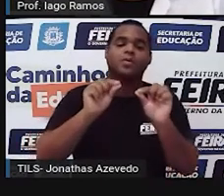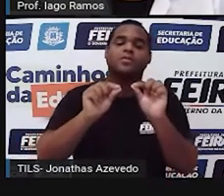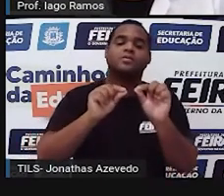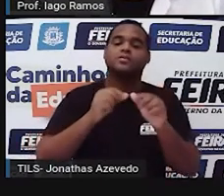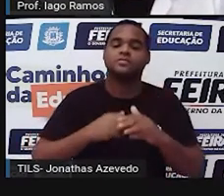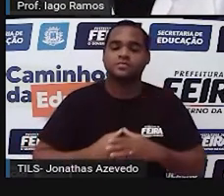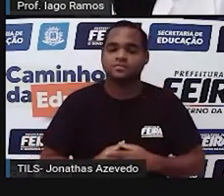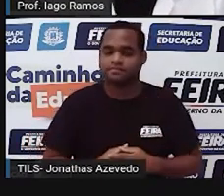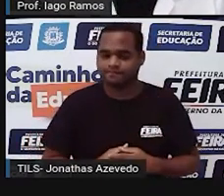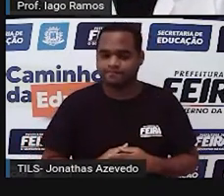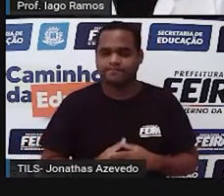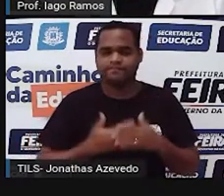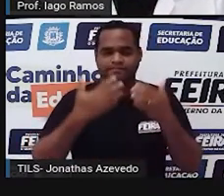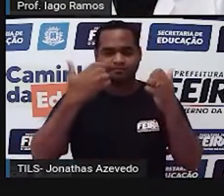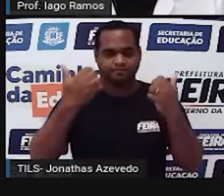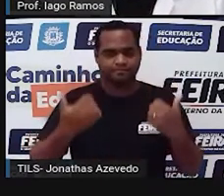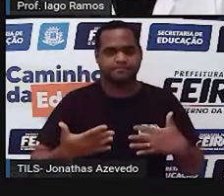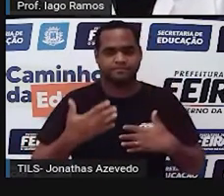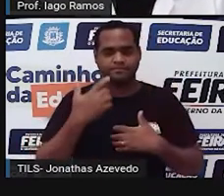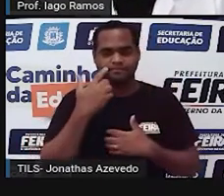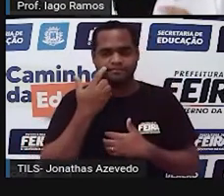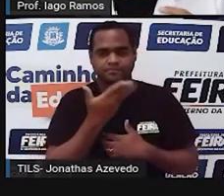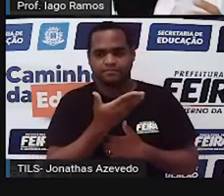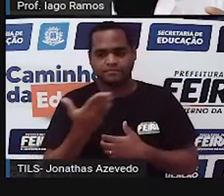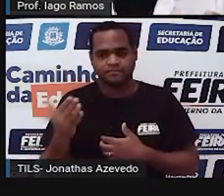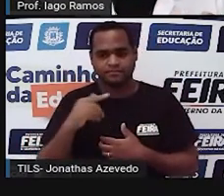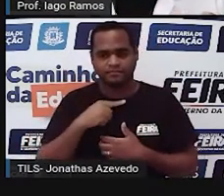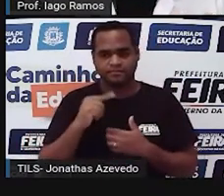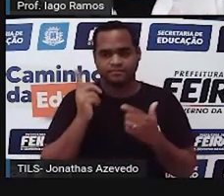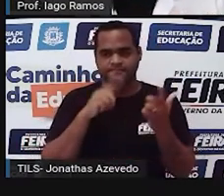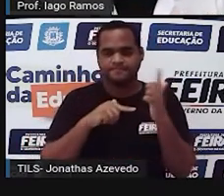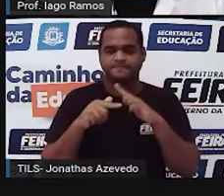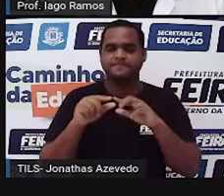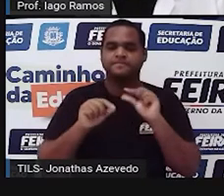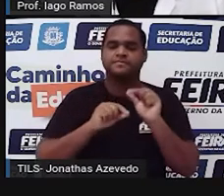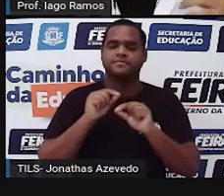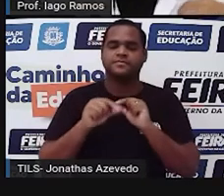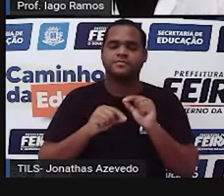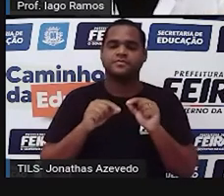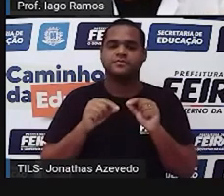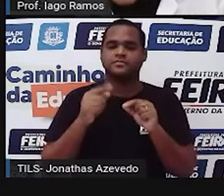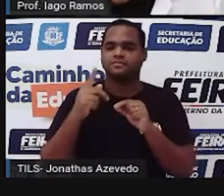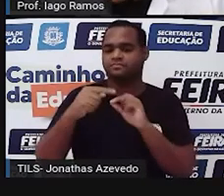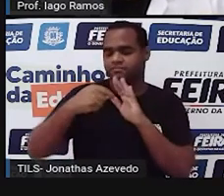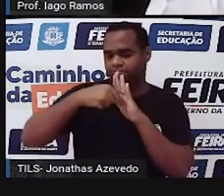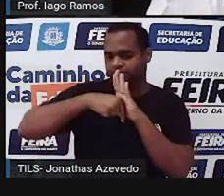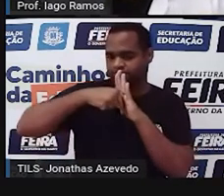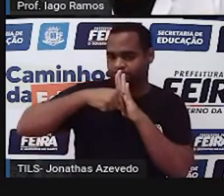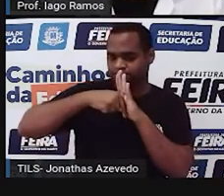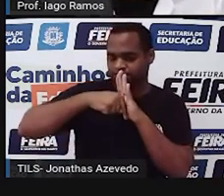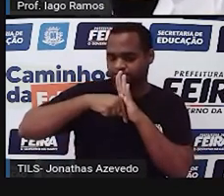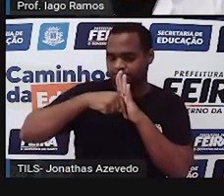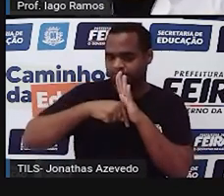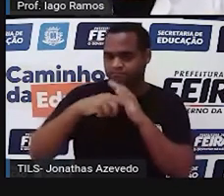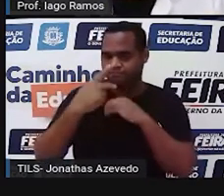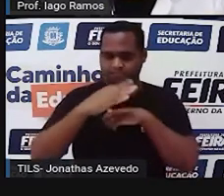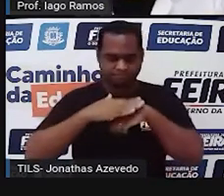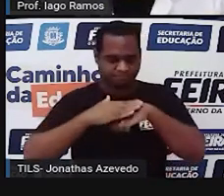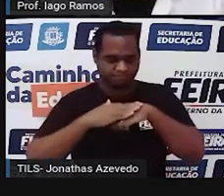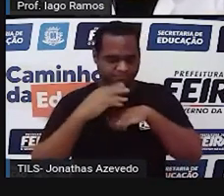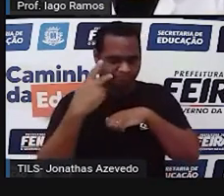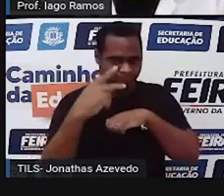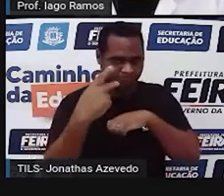bom então eu queria que você fizesse né essa avaliação com você mesmo nesse momento